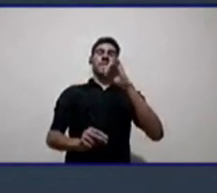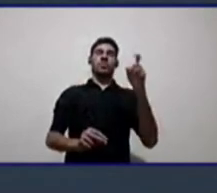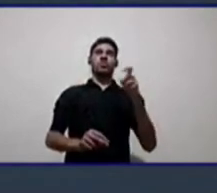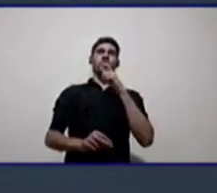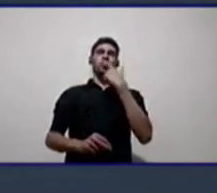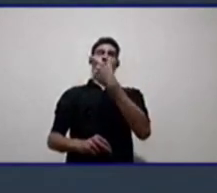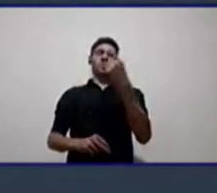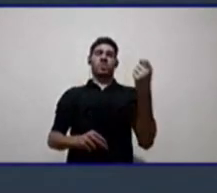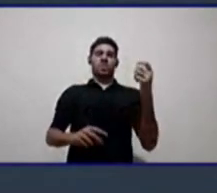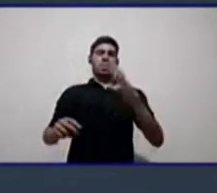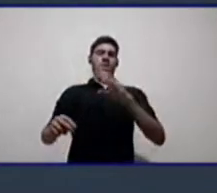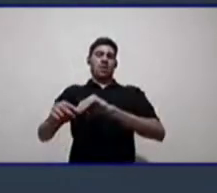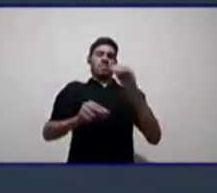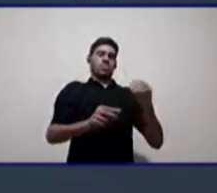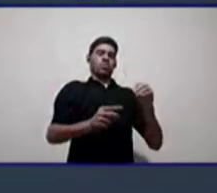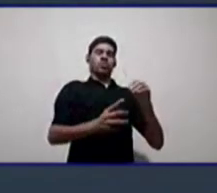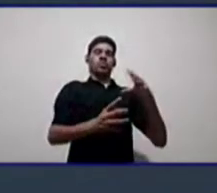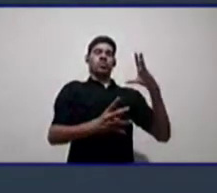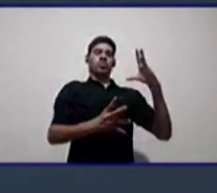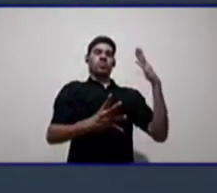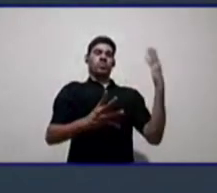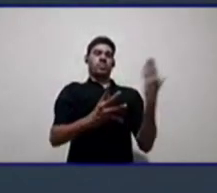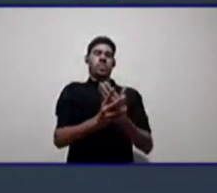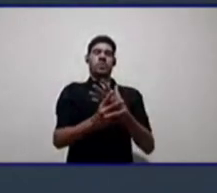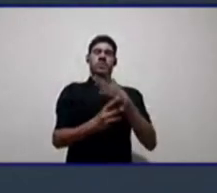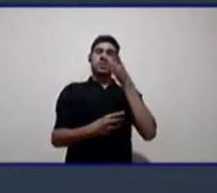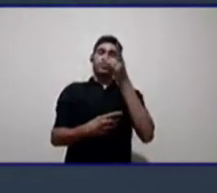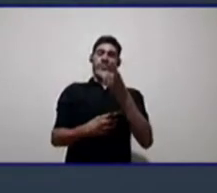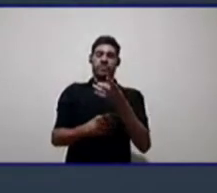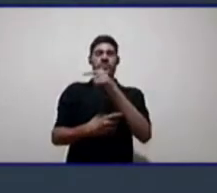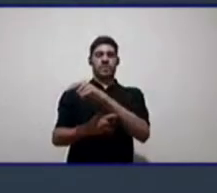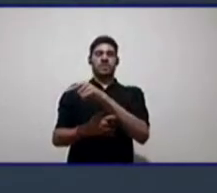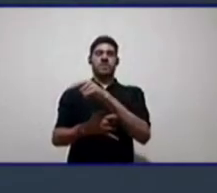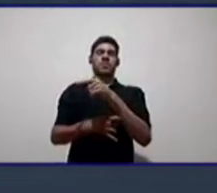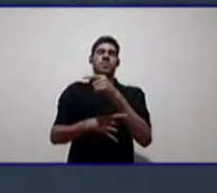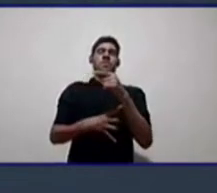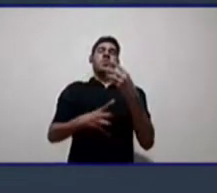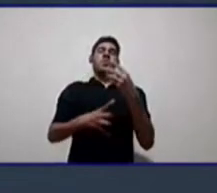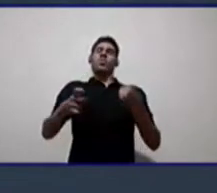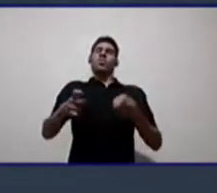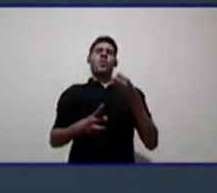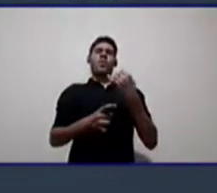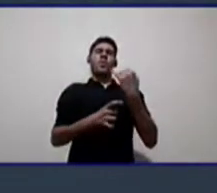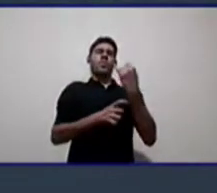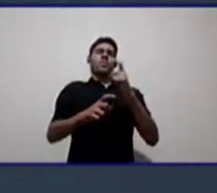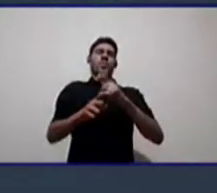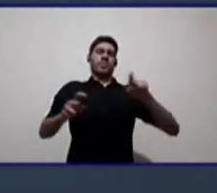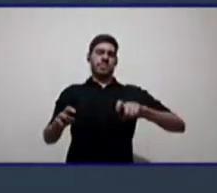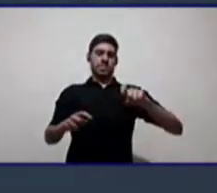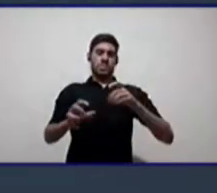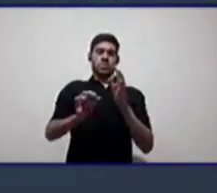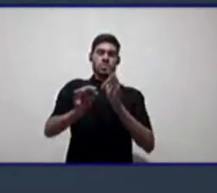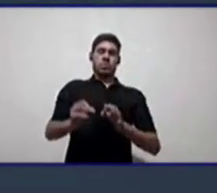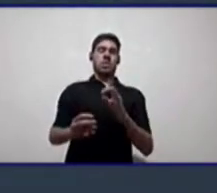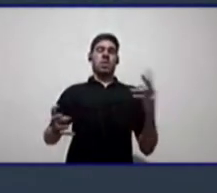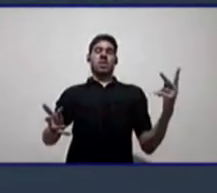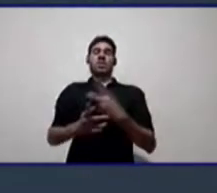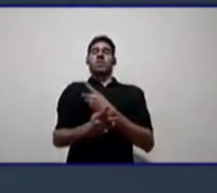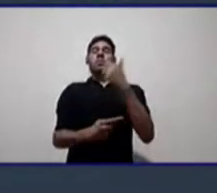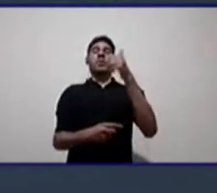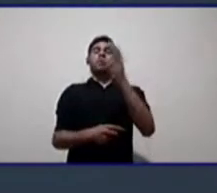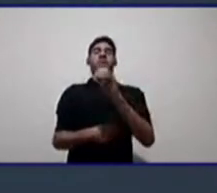a migração dos autos físicos da presente prestação de contas para o meio eletrônico judicial, ocorrida em 1º